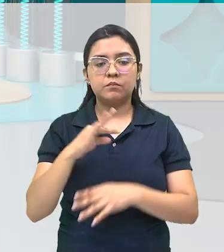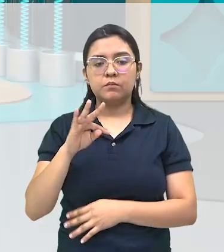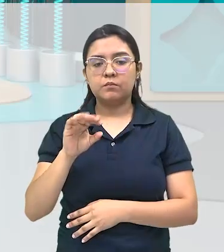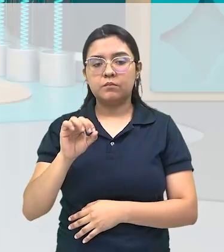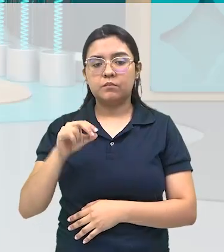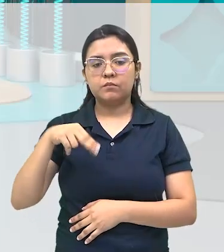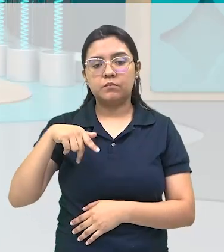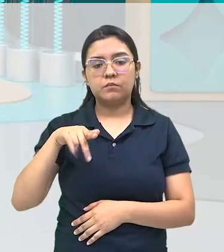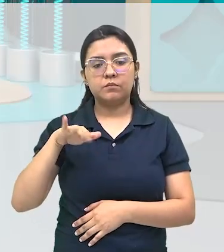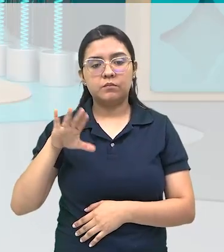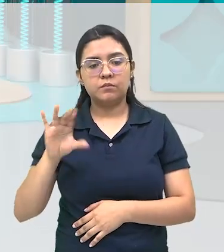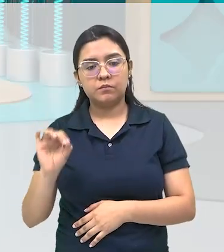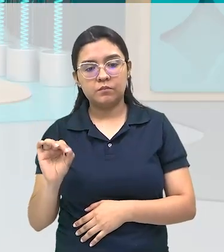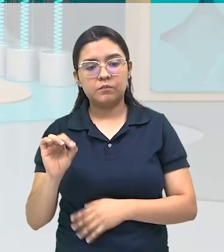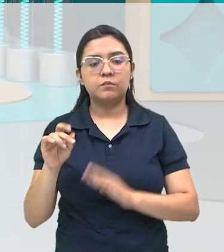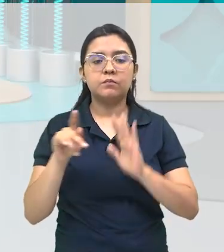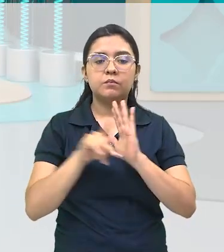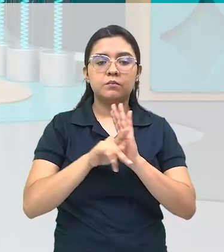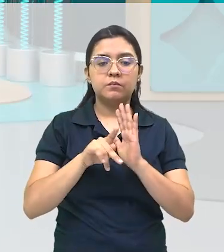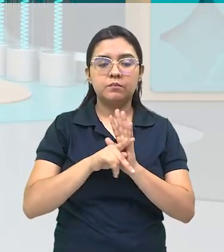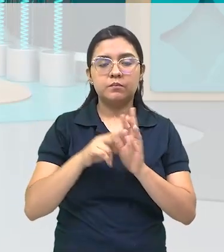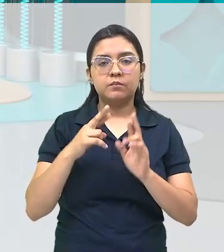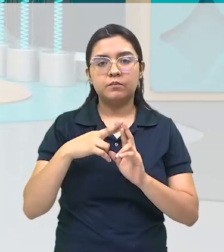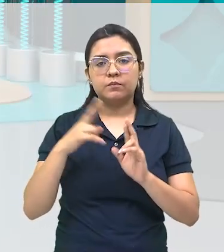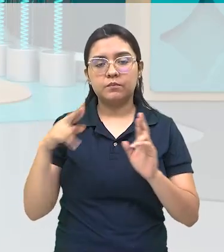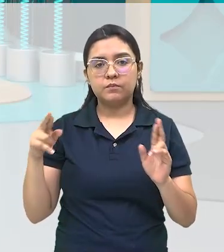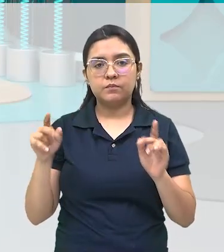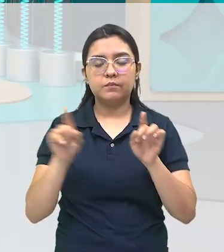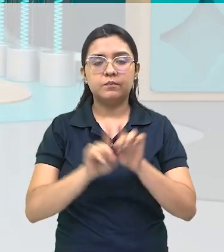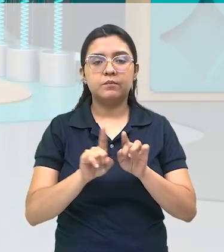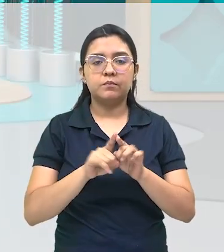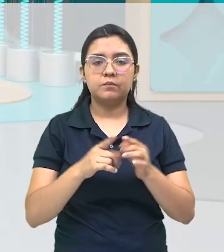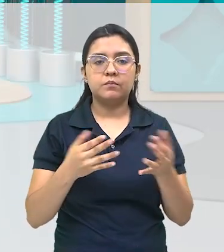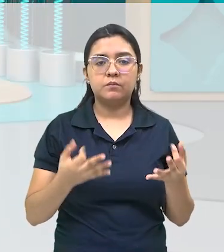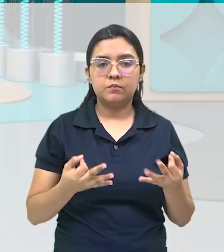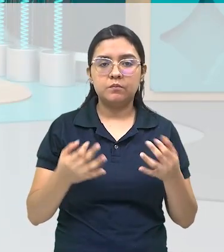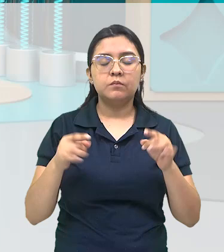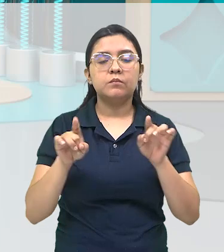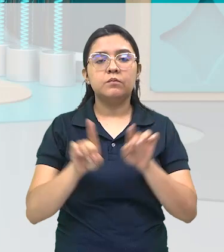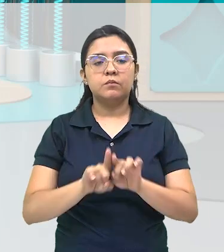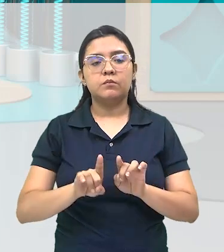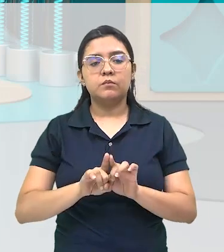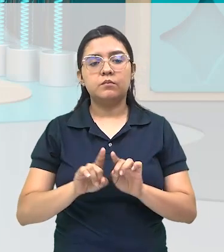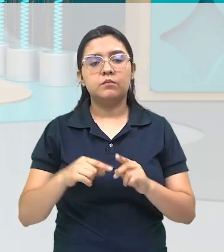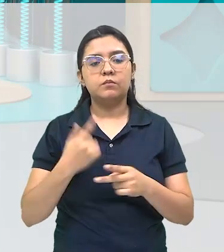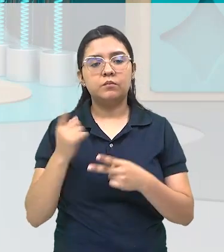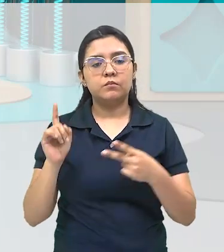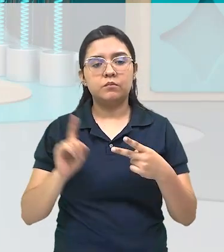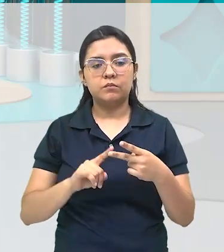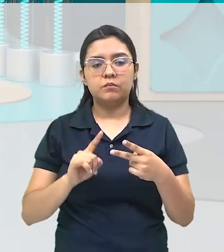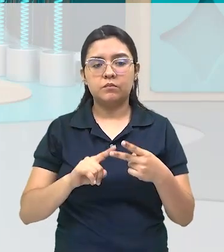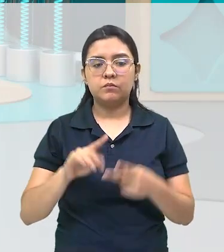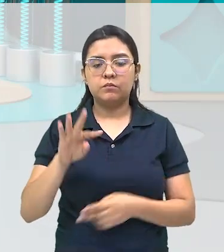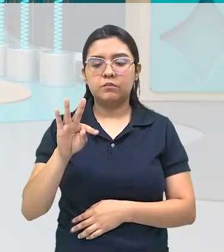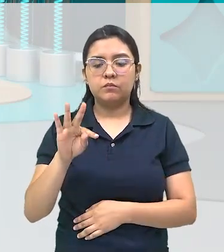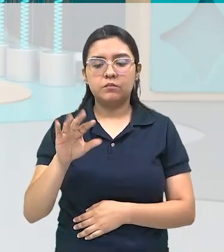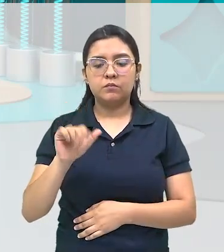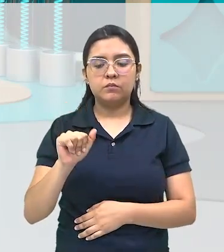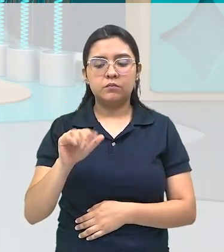Tóquio, a religião deles, que é uma mescla do budismo com o